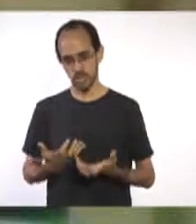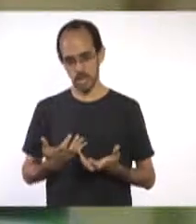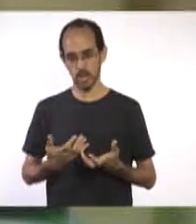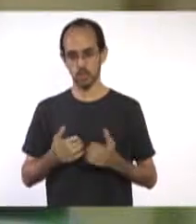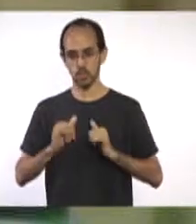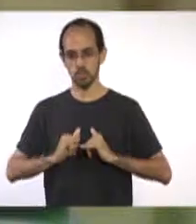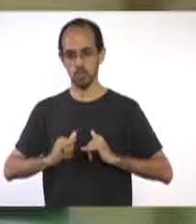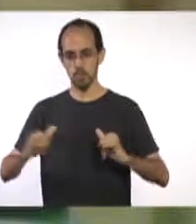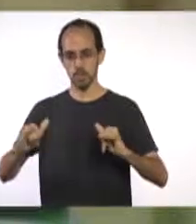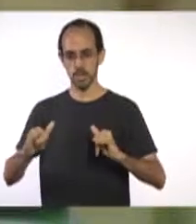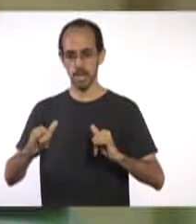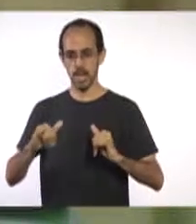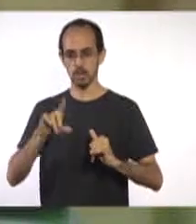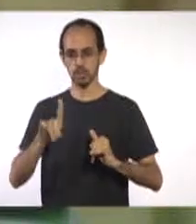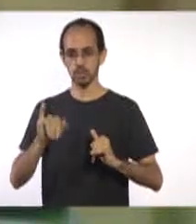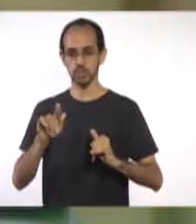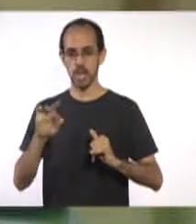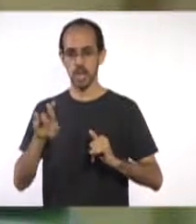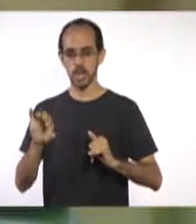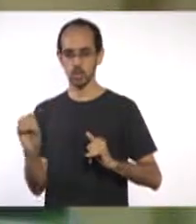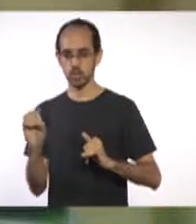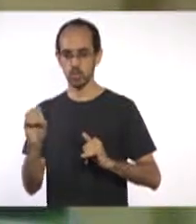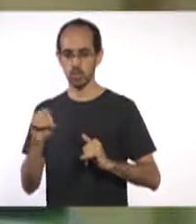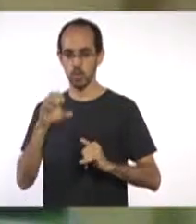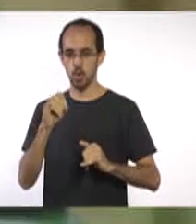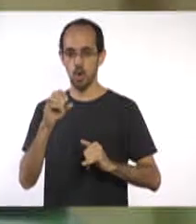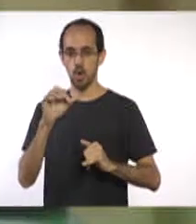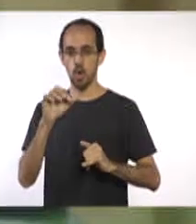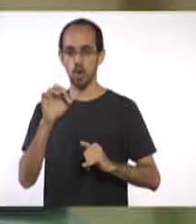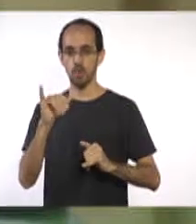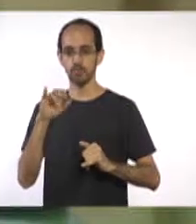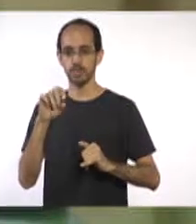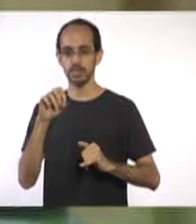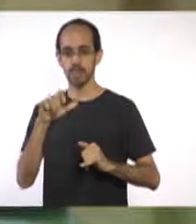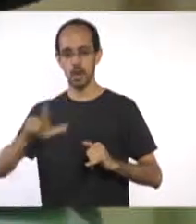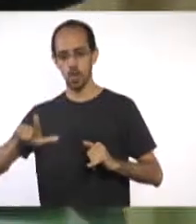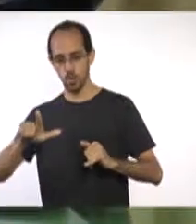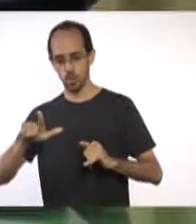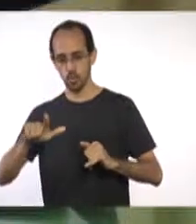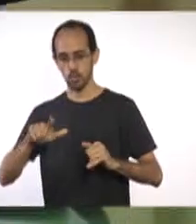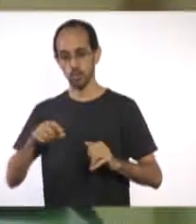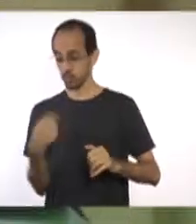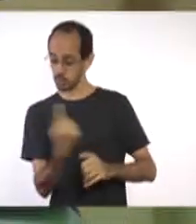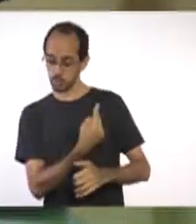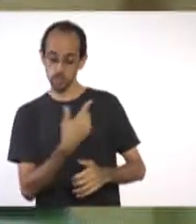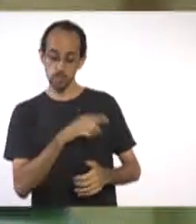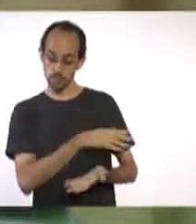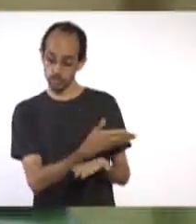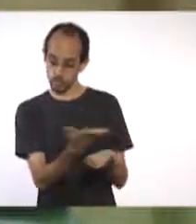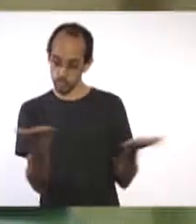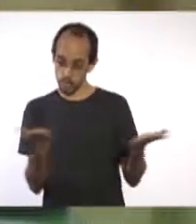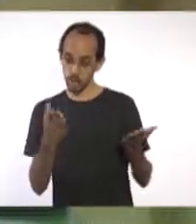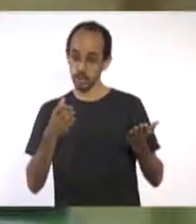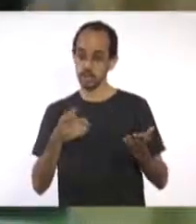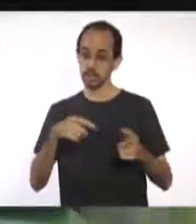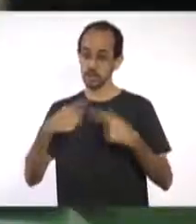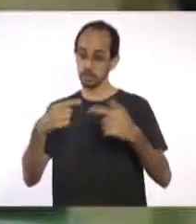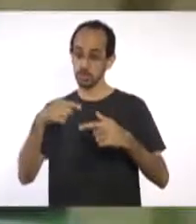Oficial, e os senhores membros da comissão, inclusive Vossa Excelência, vão agora, depois de ouvir mais